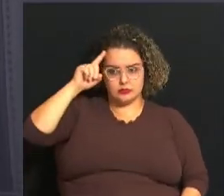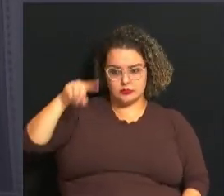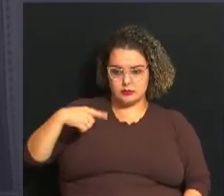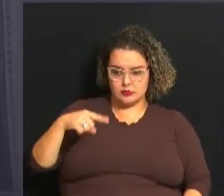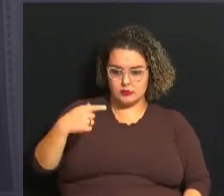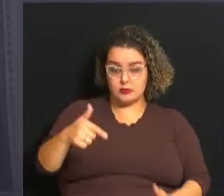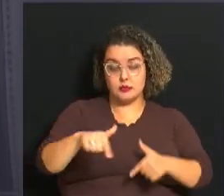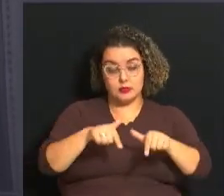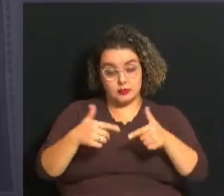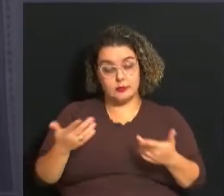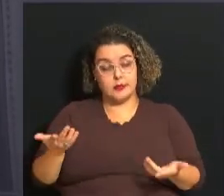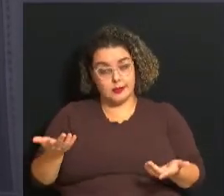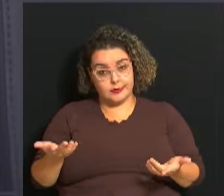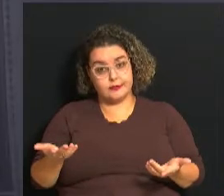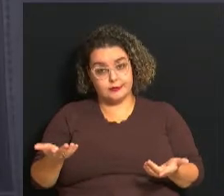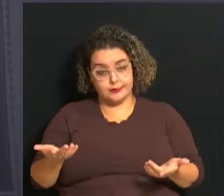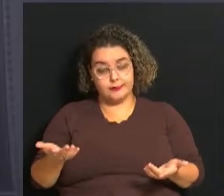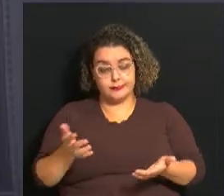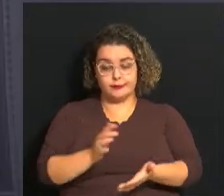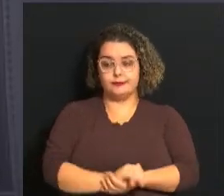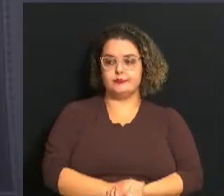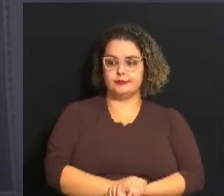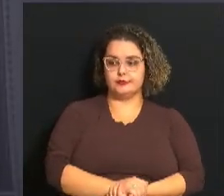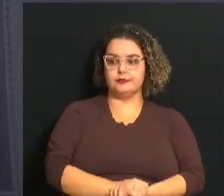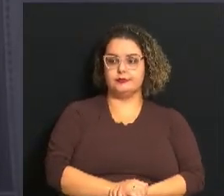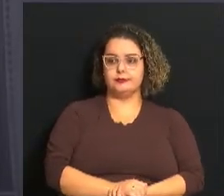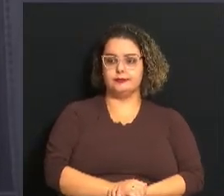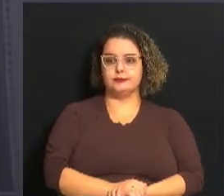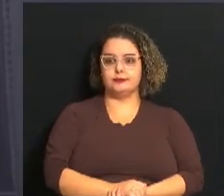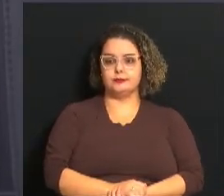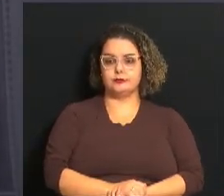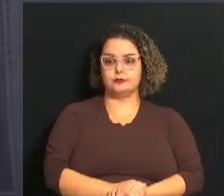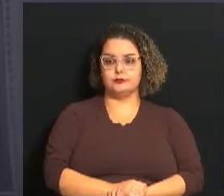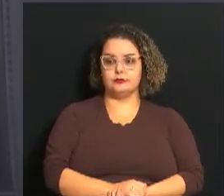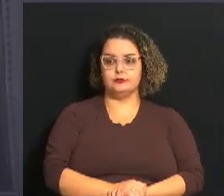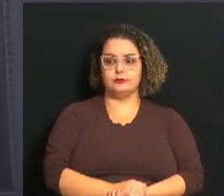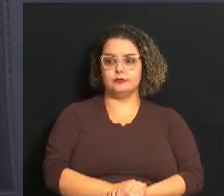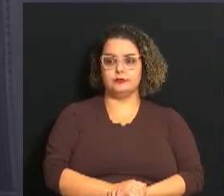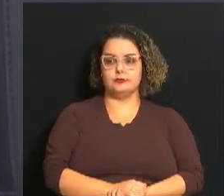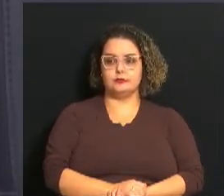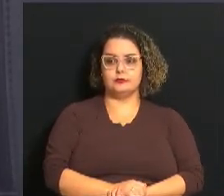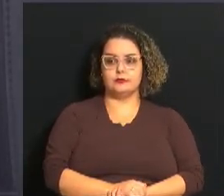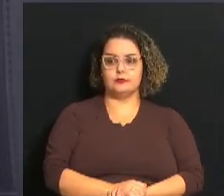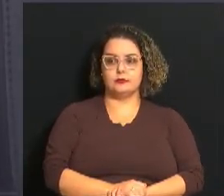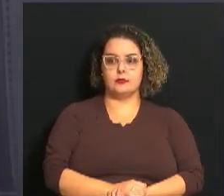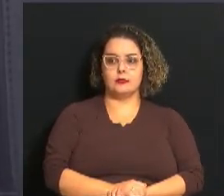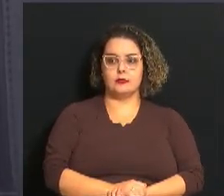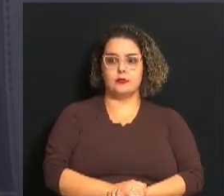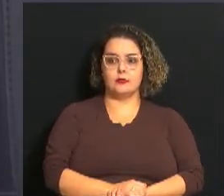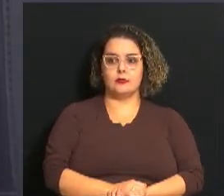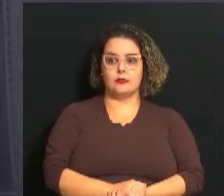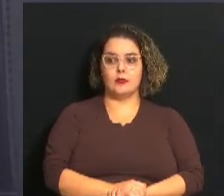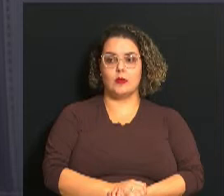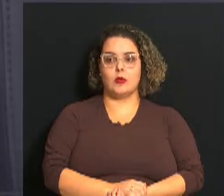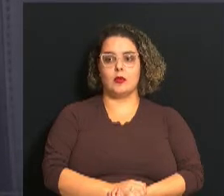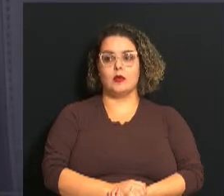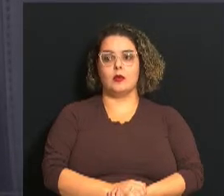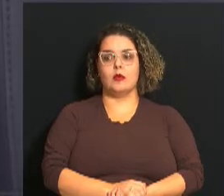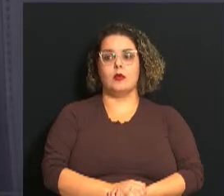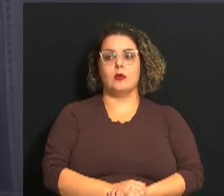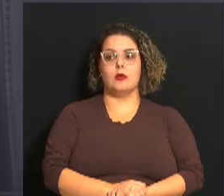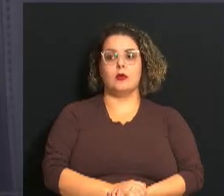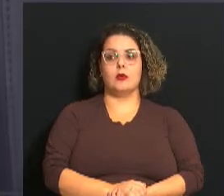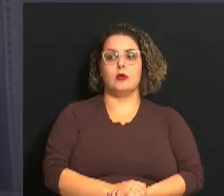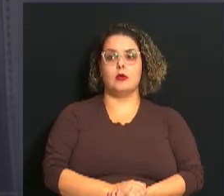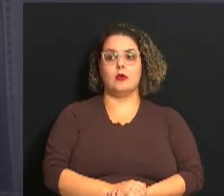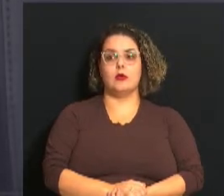né então eu queria uma companheira colocou que nas empresas de pequeno porte né o tronco